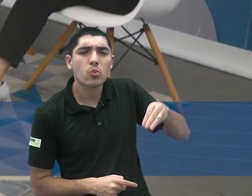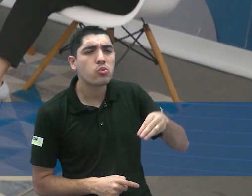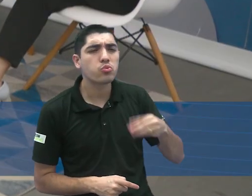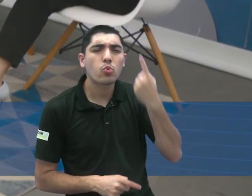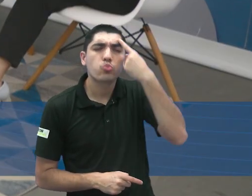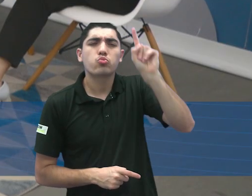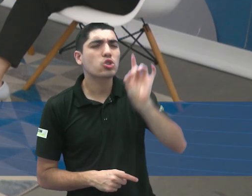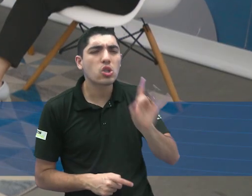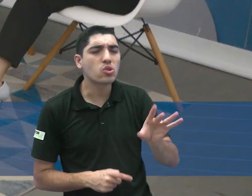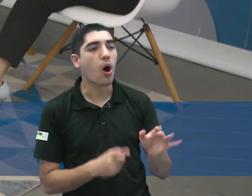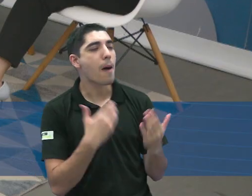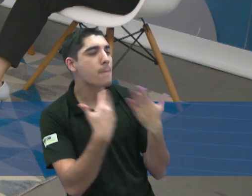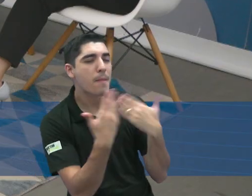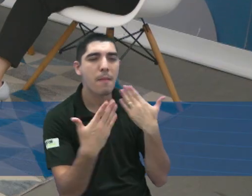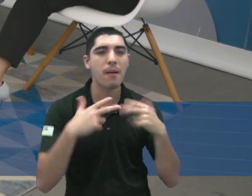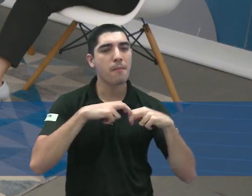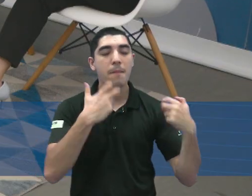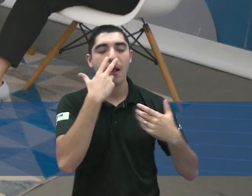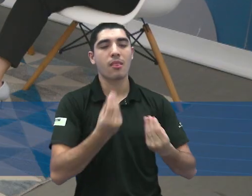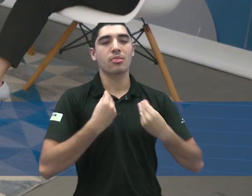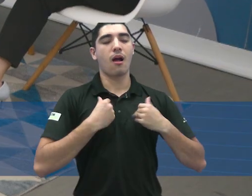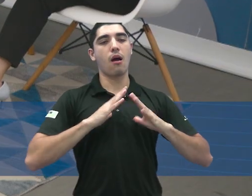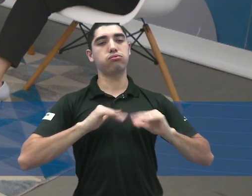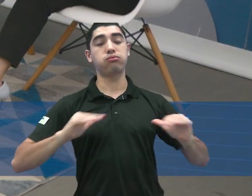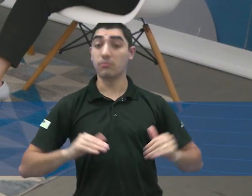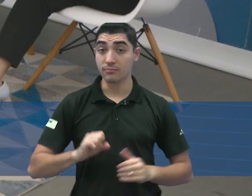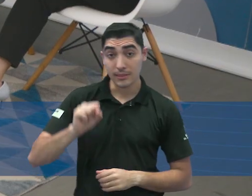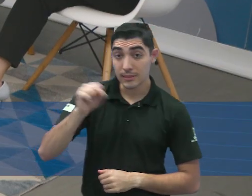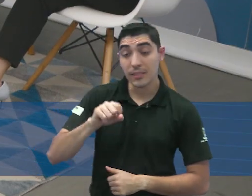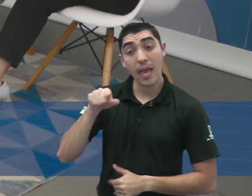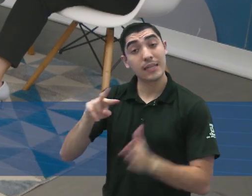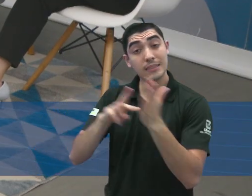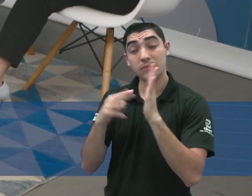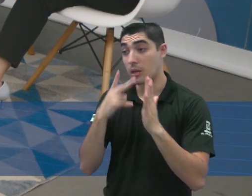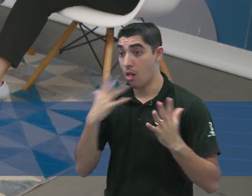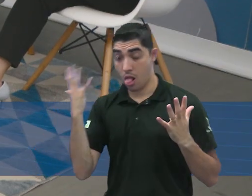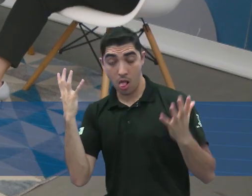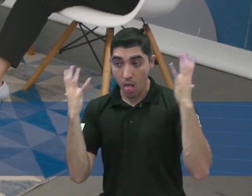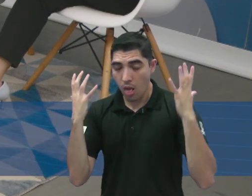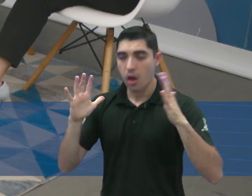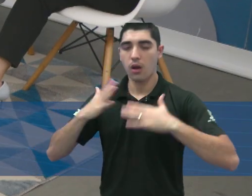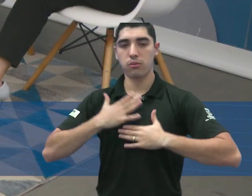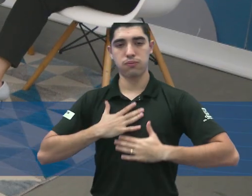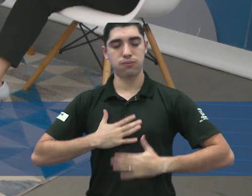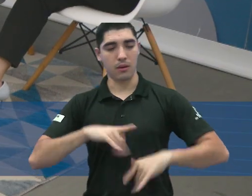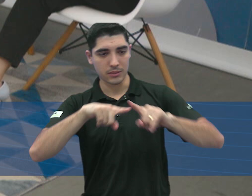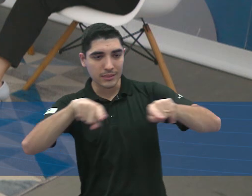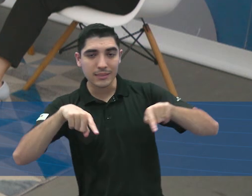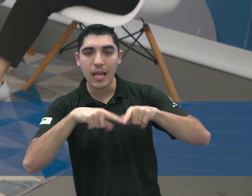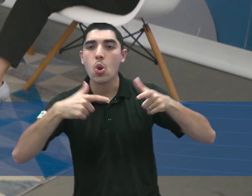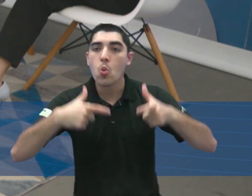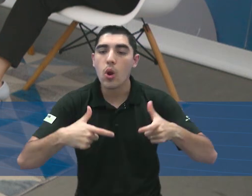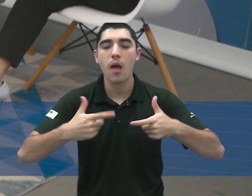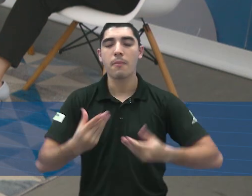o gelo, acho que dá uma aliviada, né? A gente chama isso de descompressão, né? Criar salas de descompressão, ambientes,